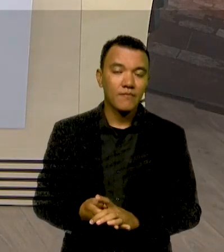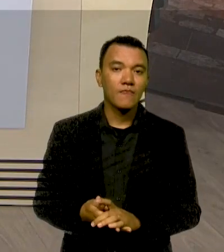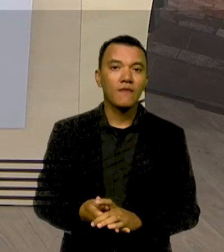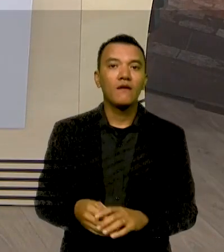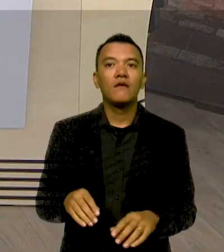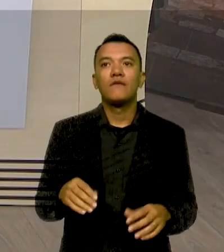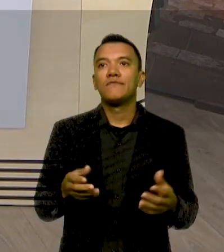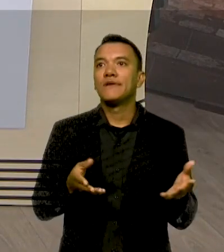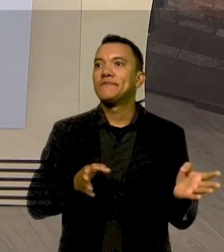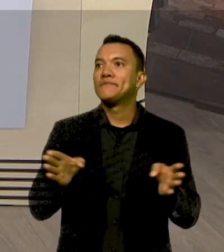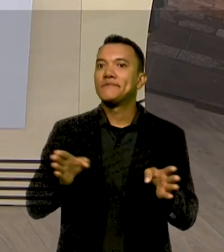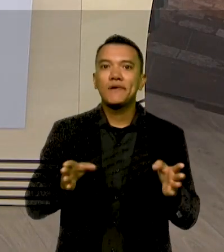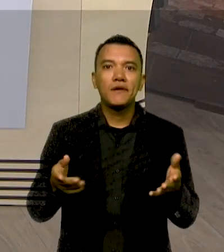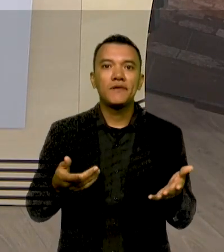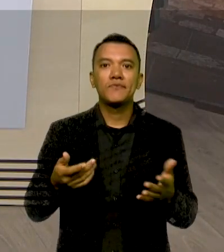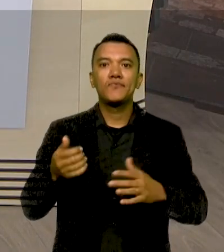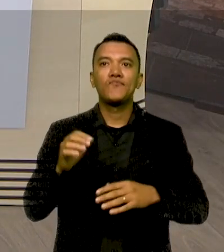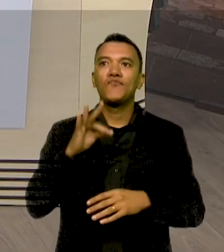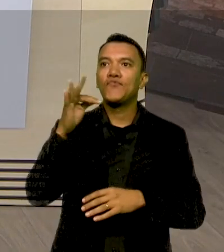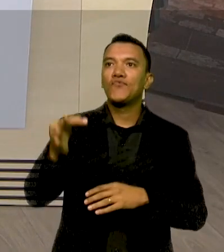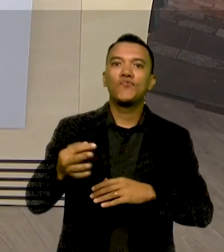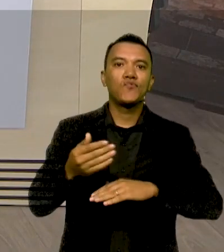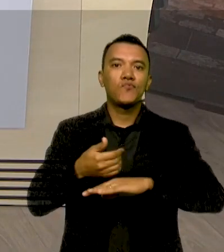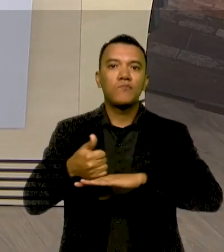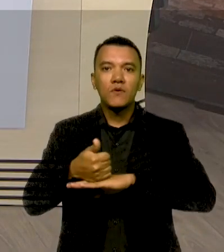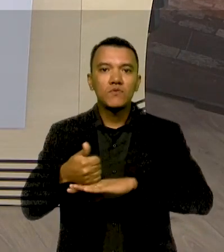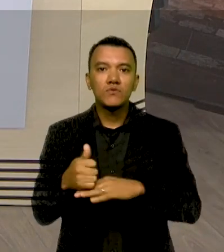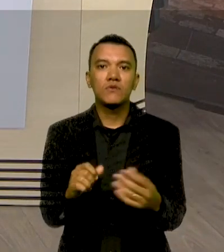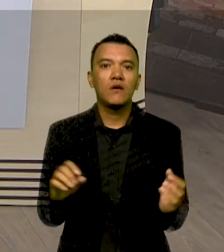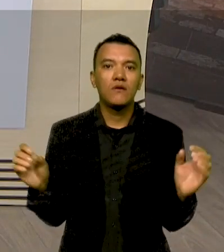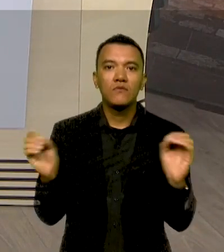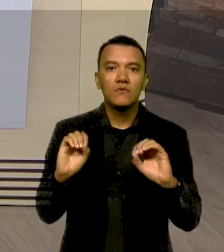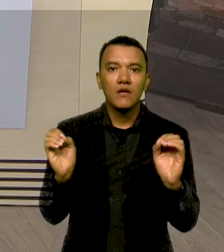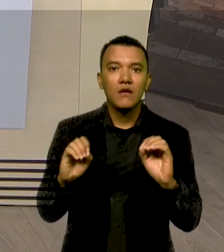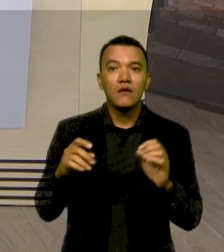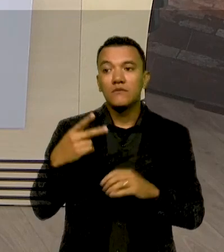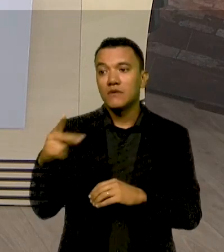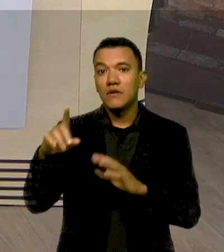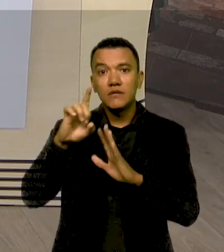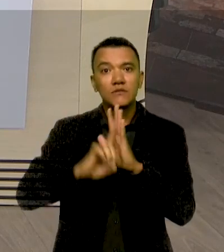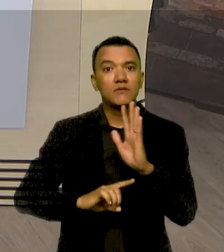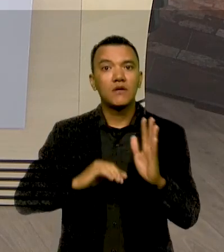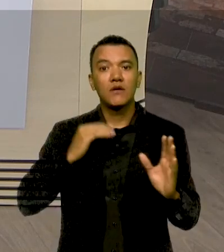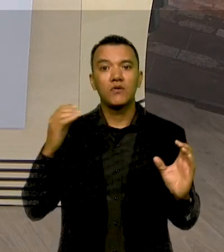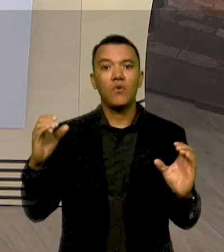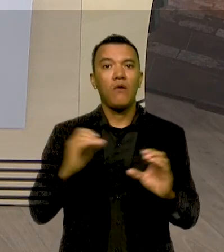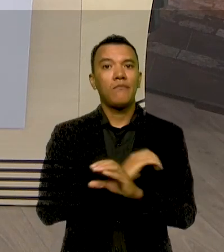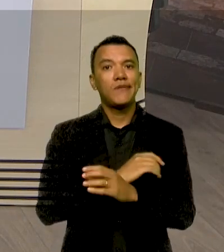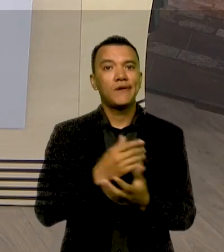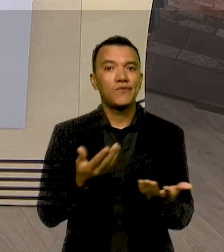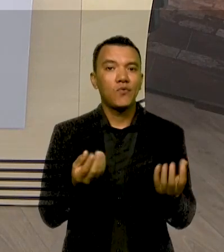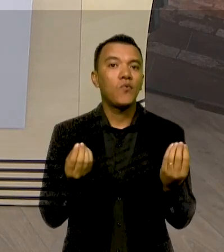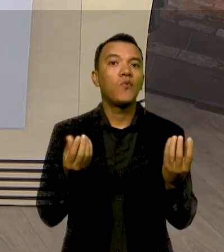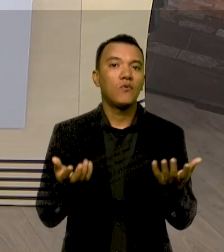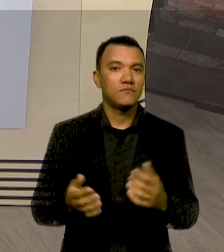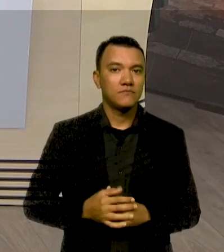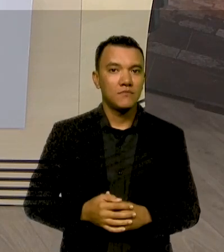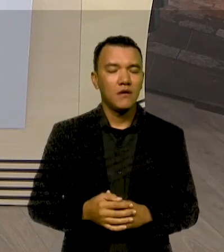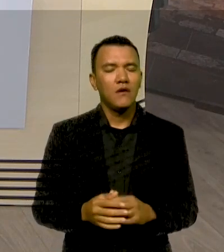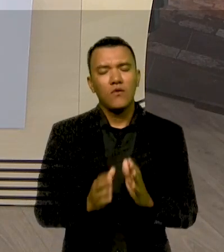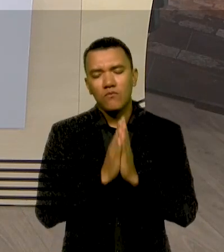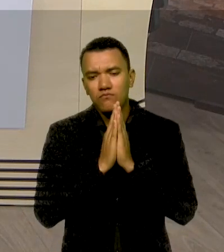acesso a uma profissão, ele não vai se desenvolver no seu direito pleno. Tá? Então, meu apelo,